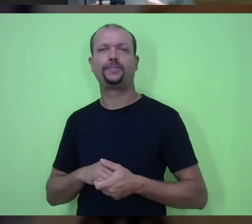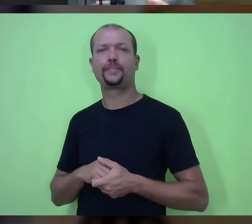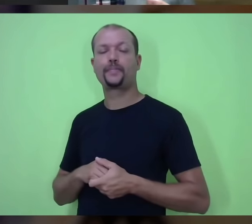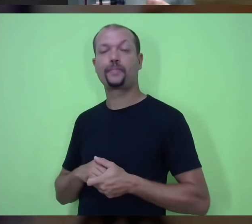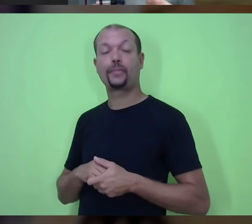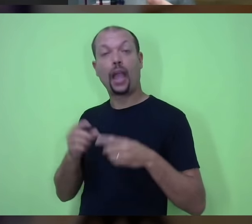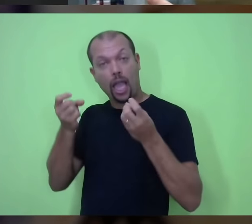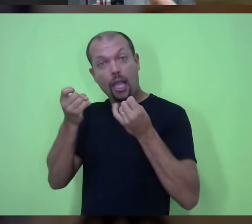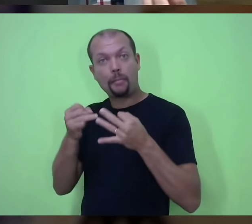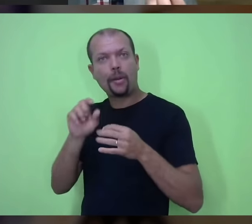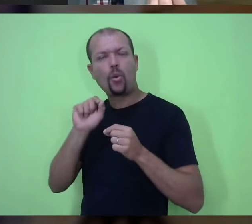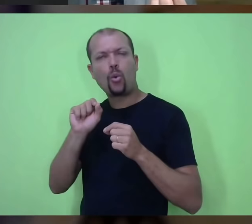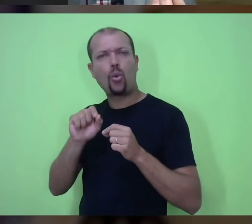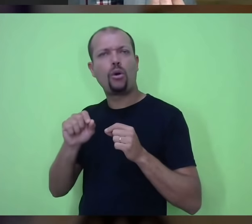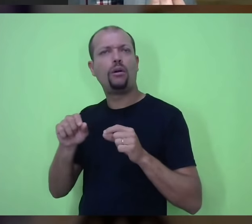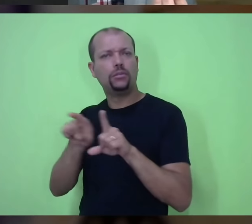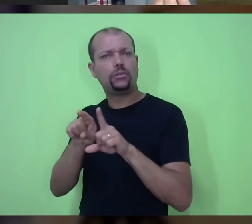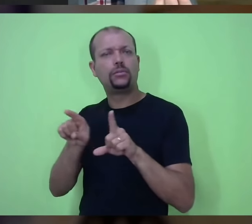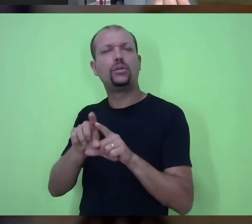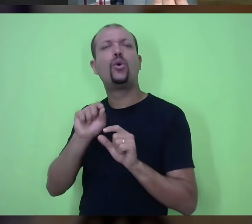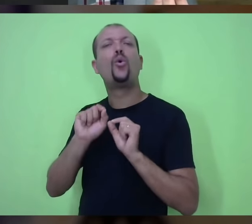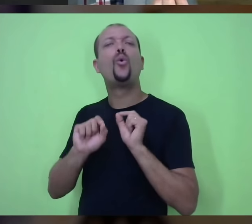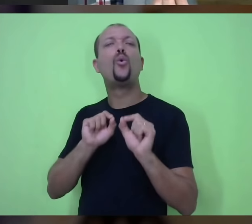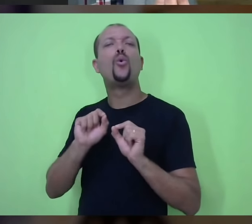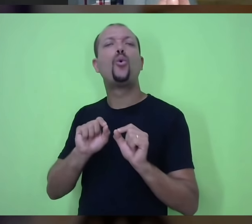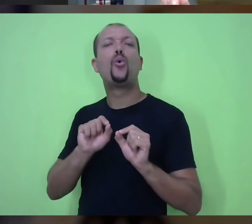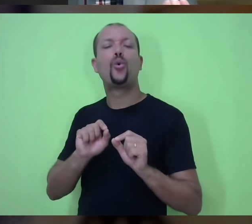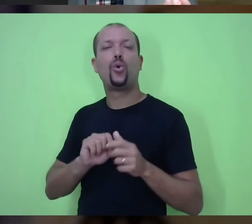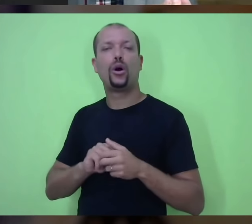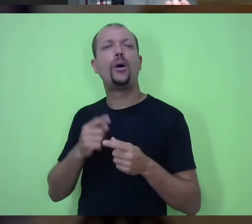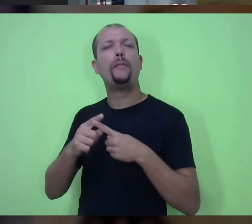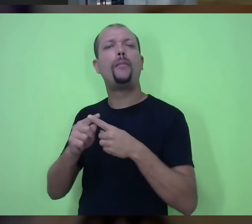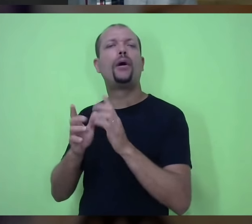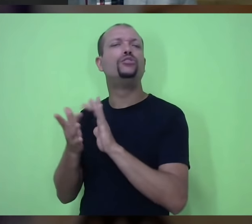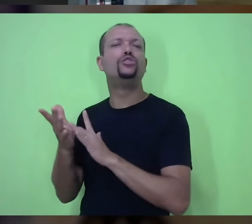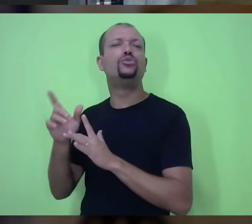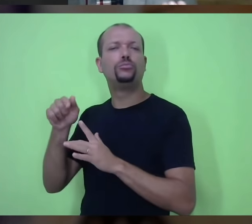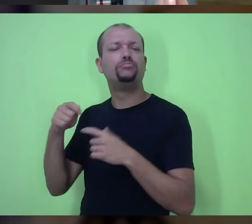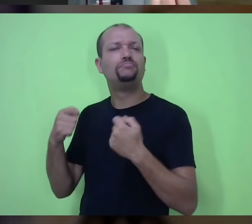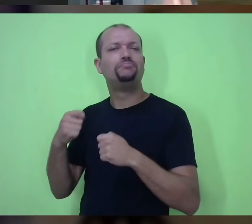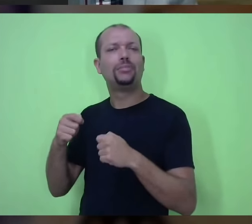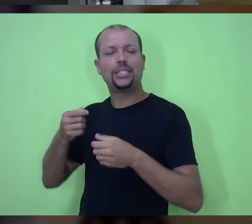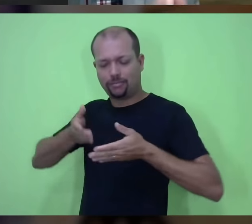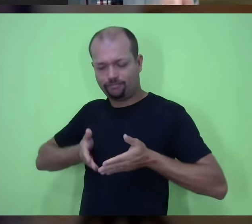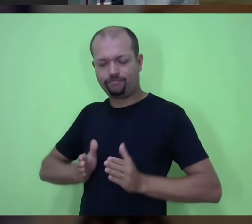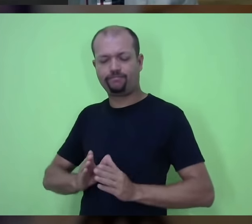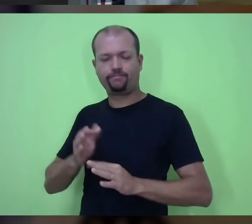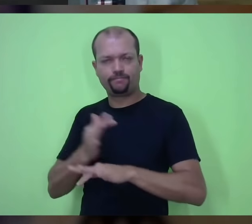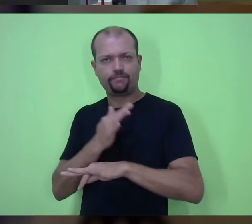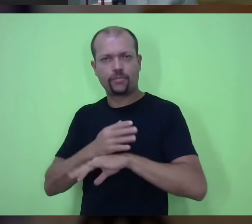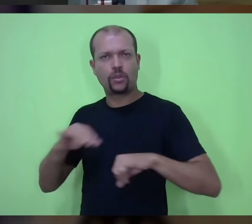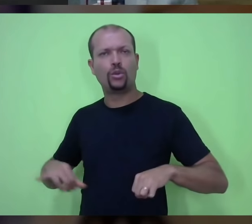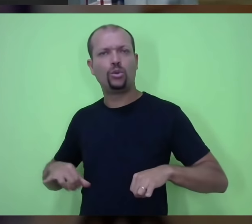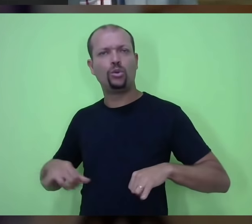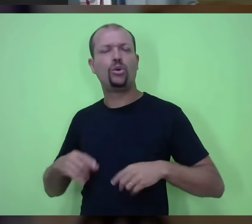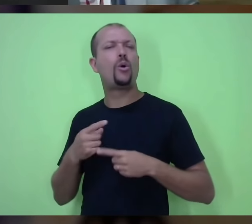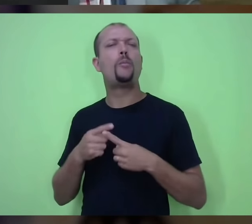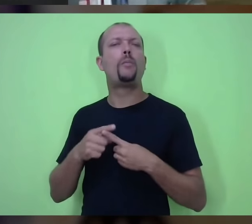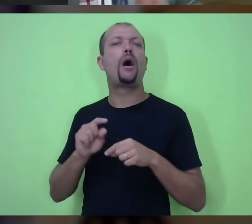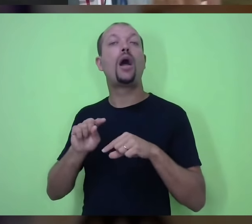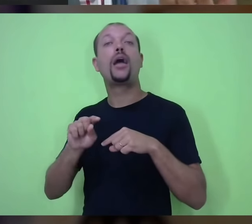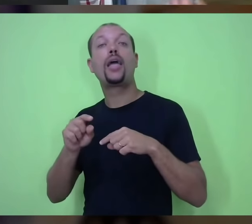do sumo sacerdote, ele explica de tabela também por que Cristo deveria ter encarnado, sofrido, e assim